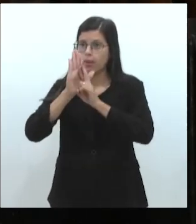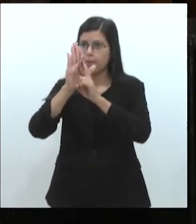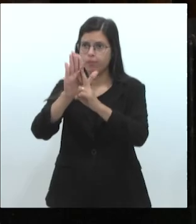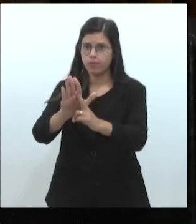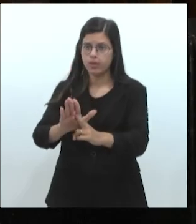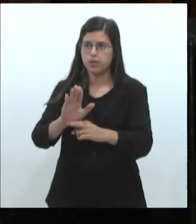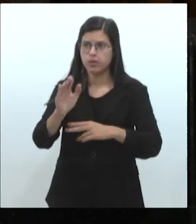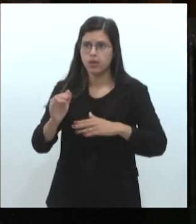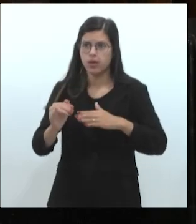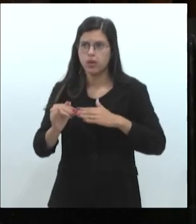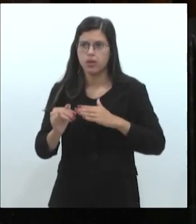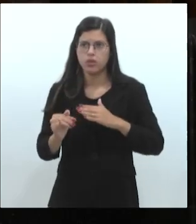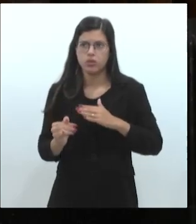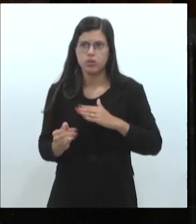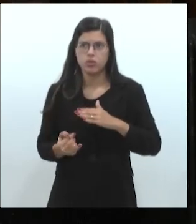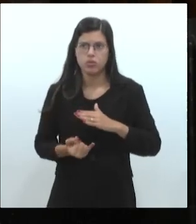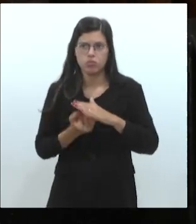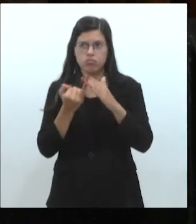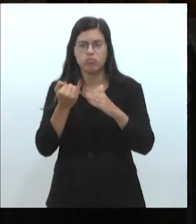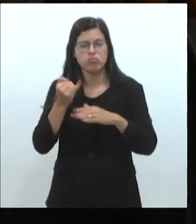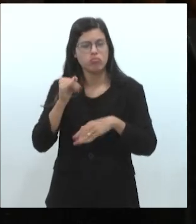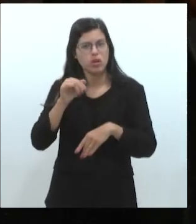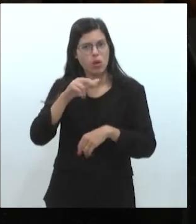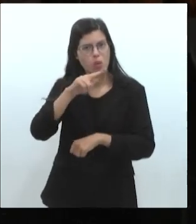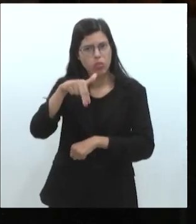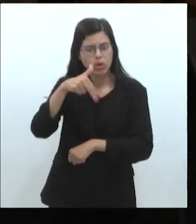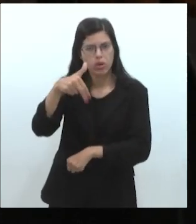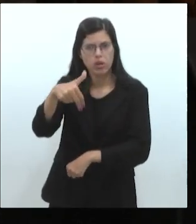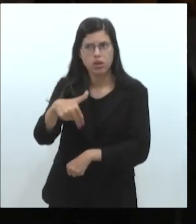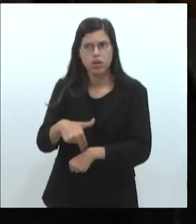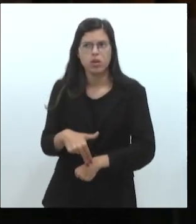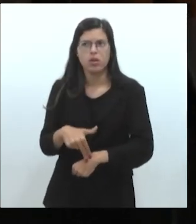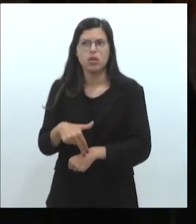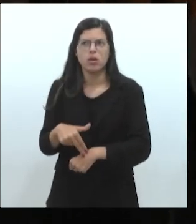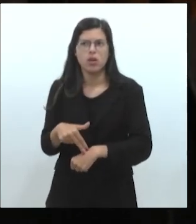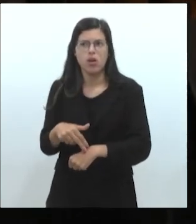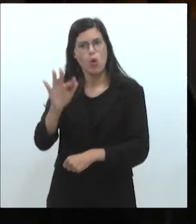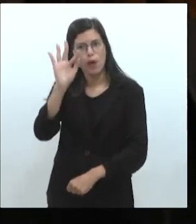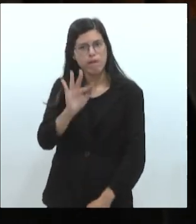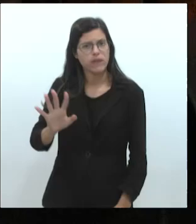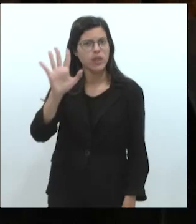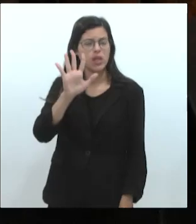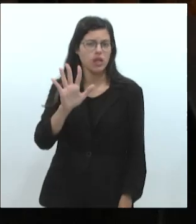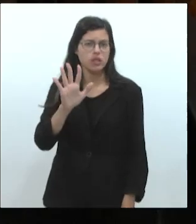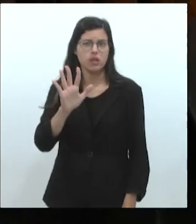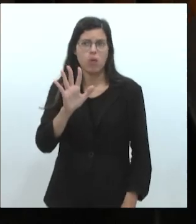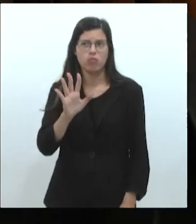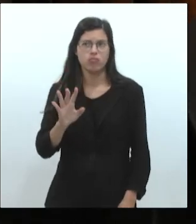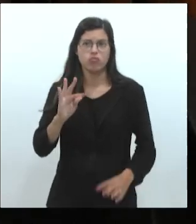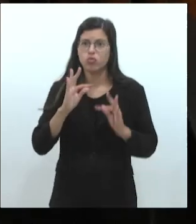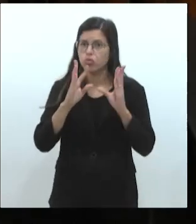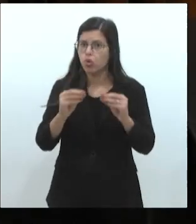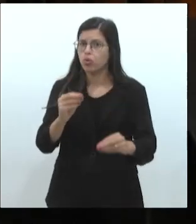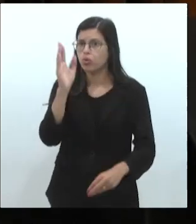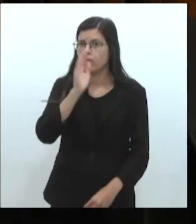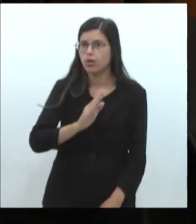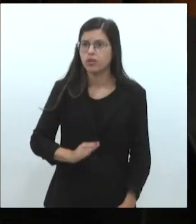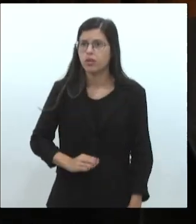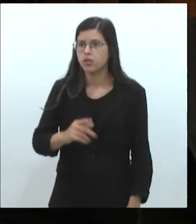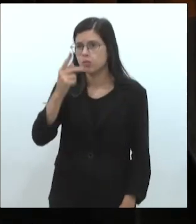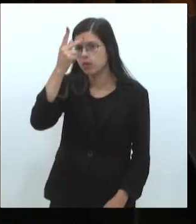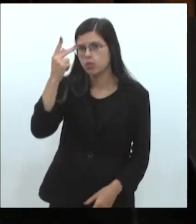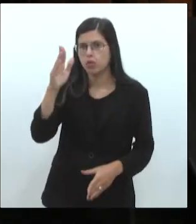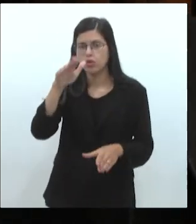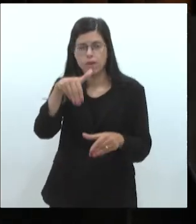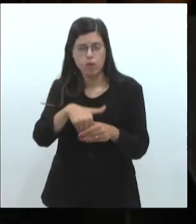a instituição Estado da República Federativa Brasileira, de todos os brasileiros, quem votou no senhor e quem não votou no